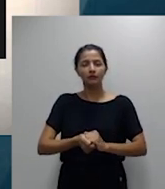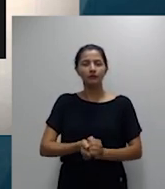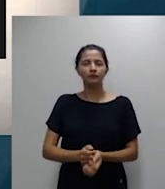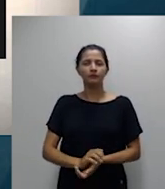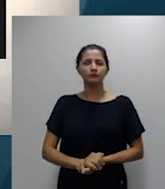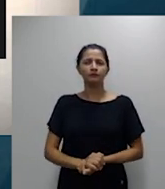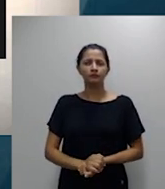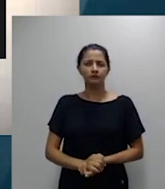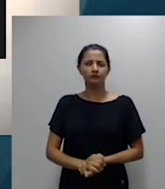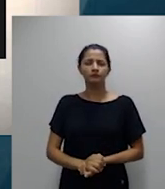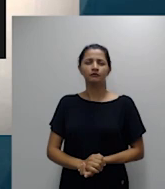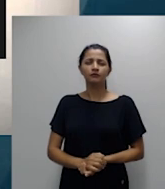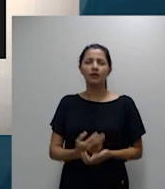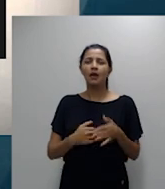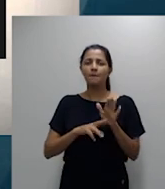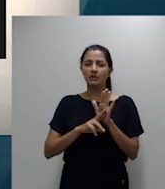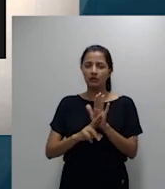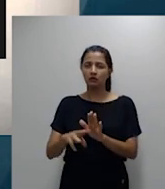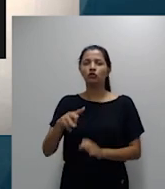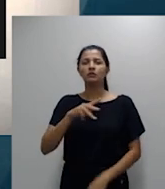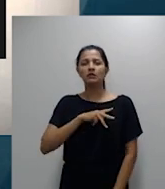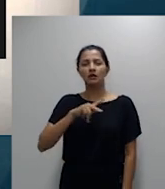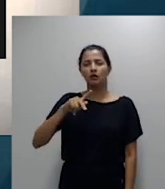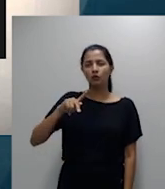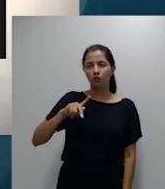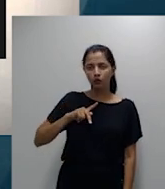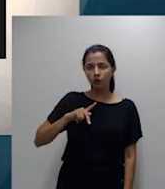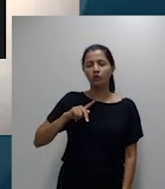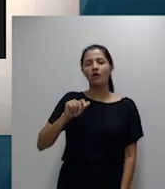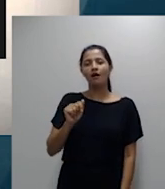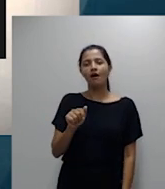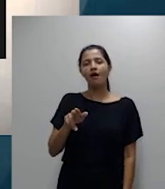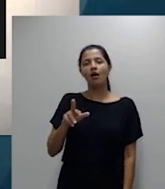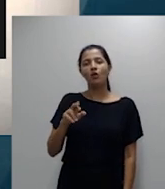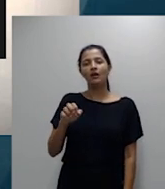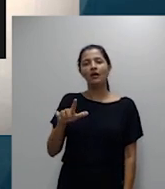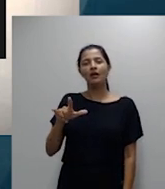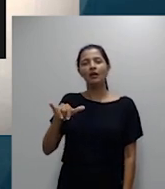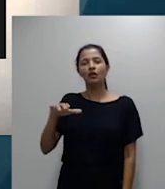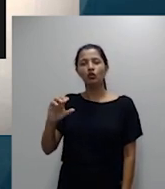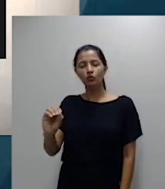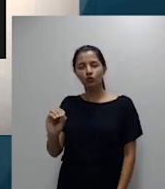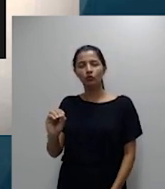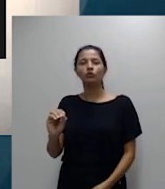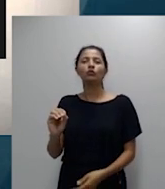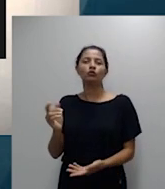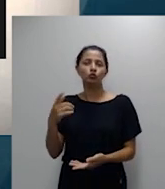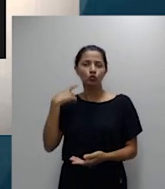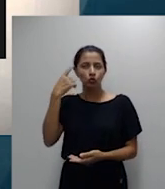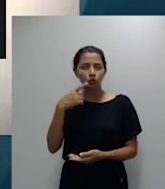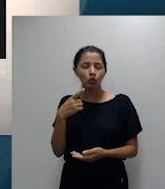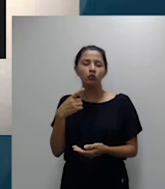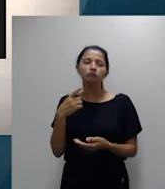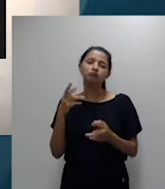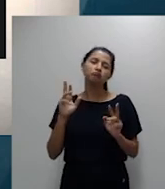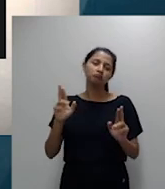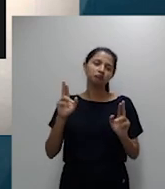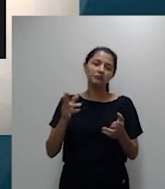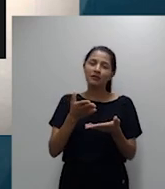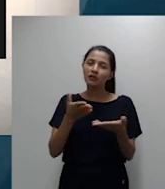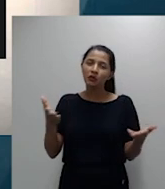o representante do Ministério Público Dr Aurélio irmã desejar a todos